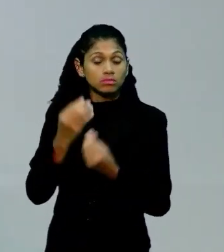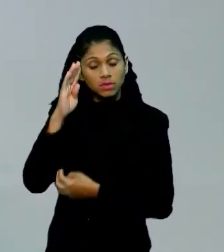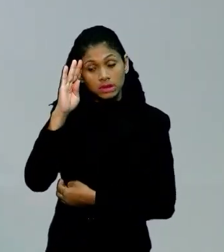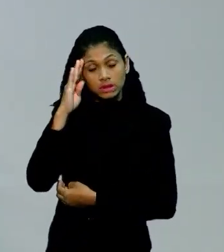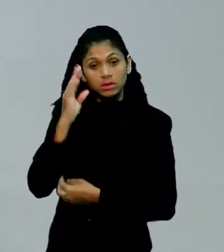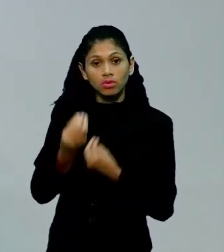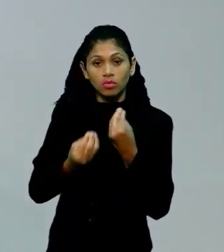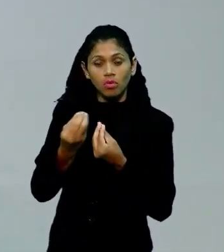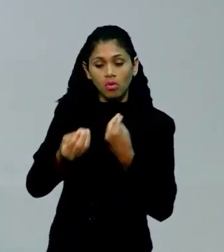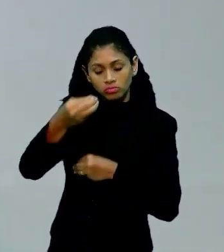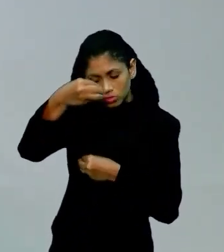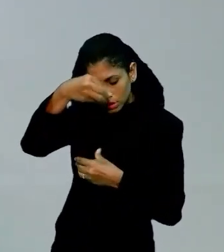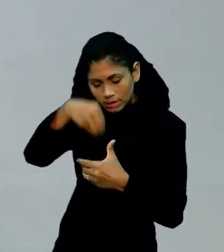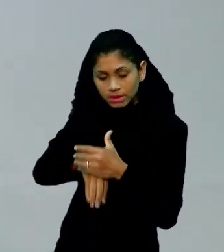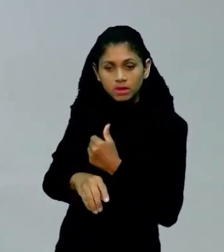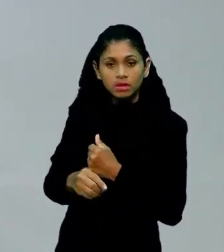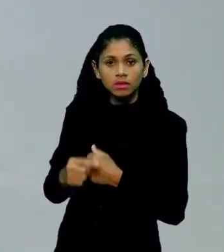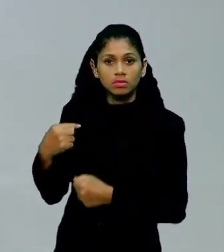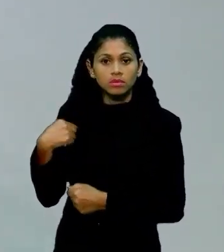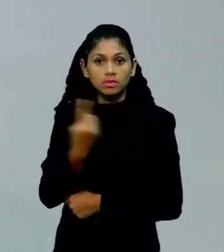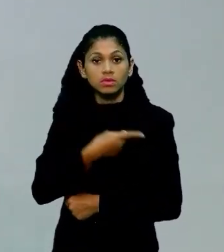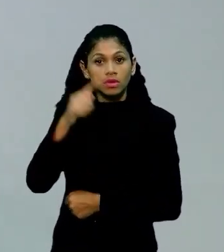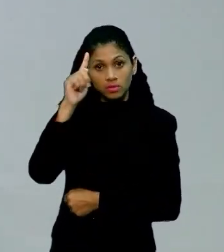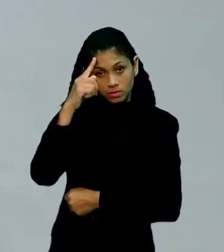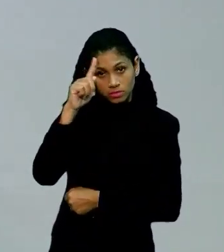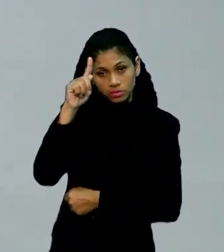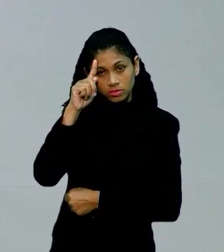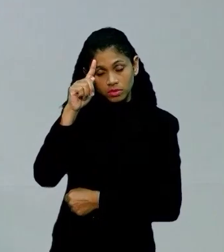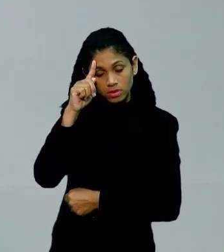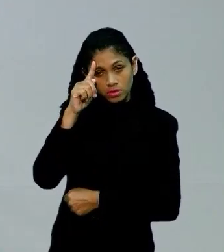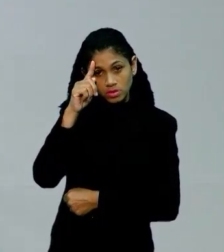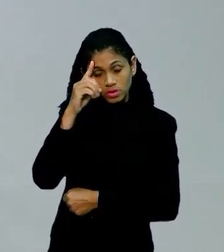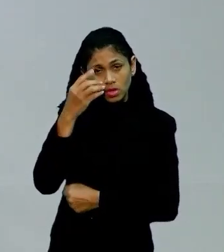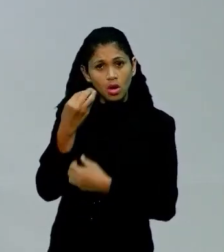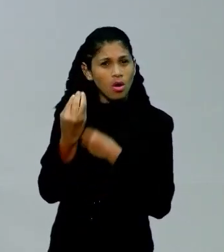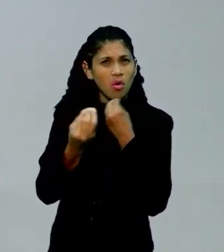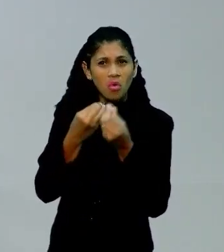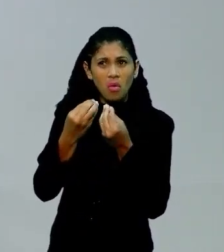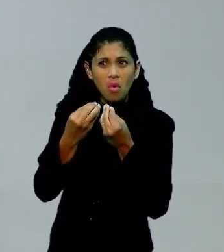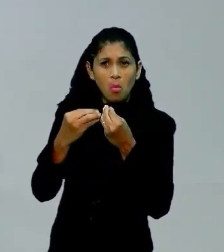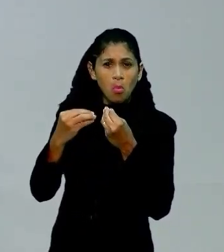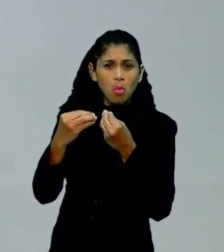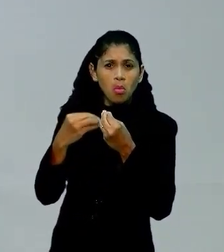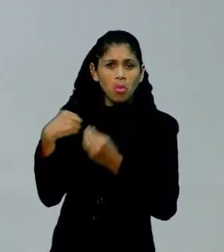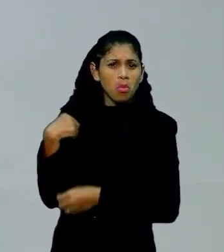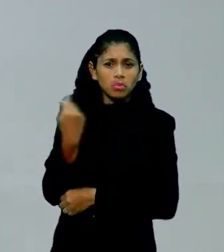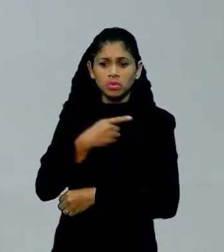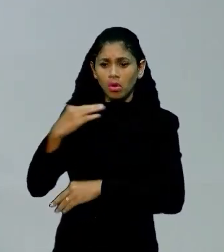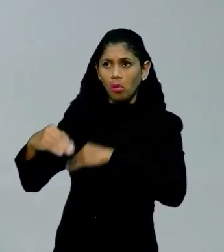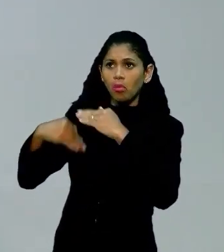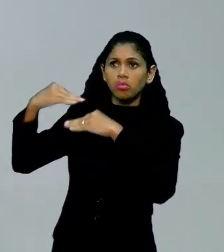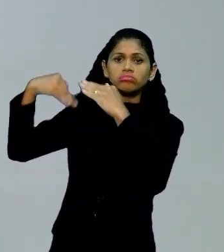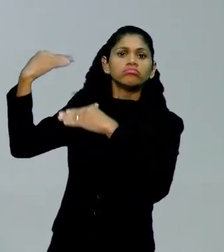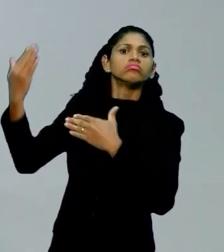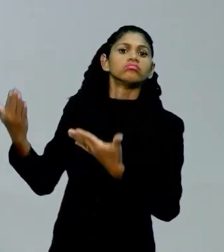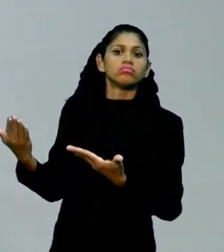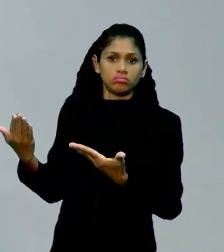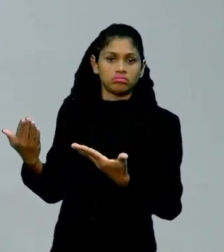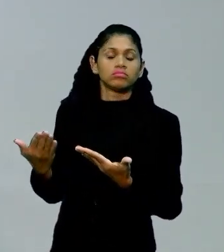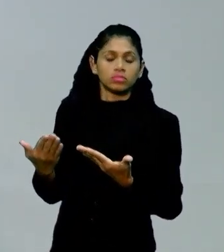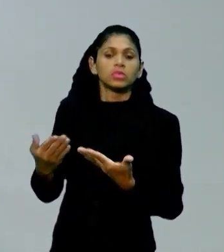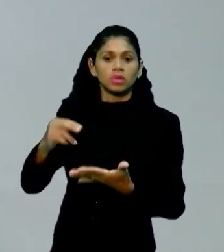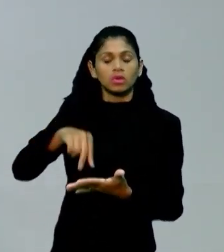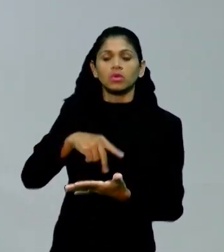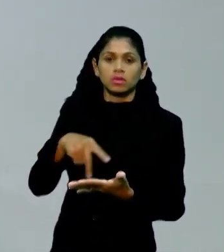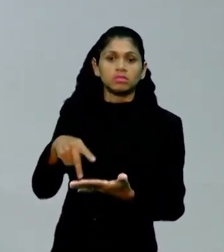a dia qual a importância Qual a relevância e como isso faz para nos desenvolver ou nos identificar como indivíduos como grupo como